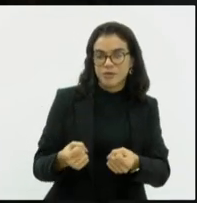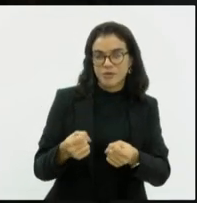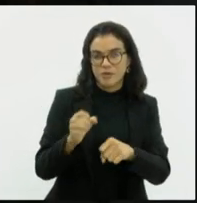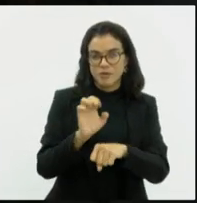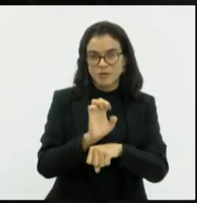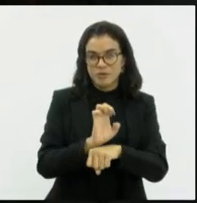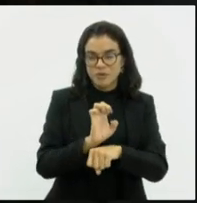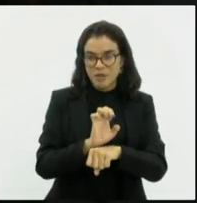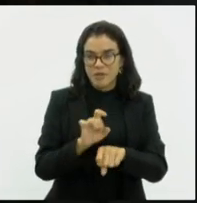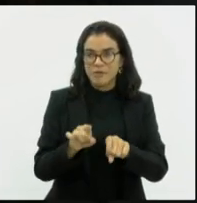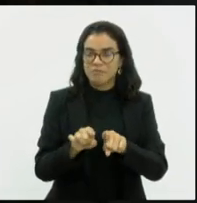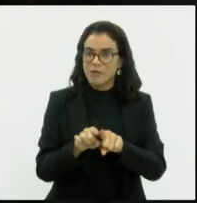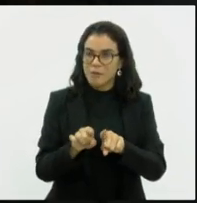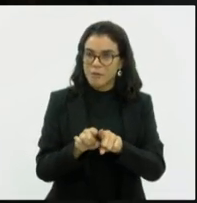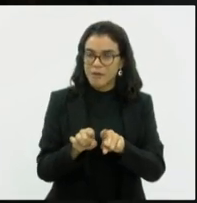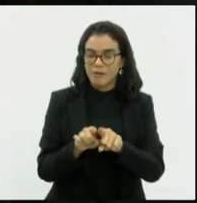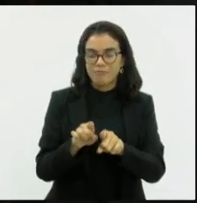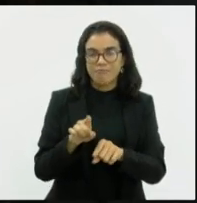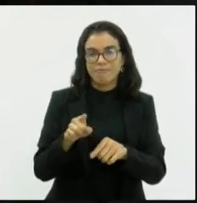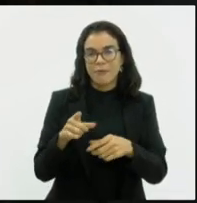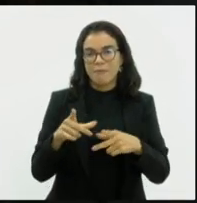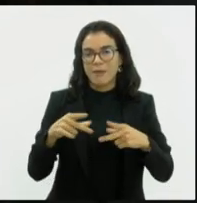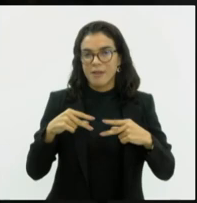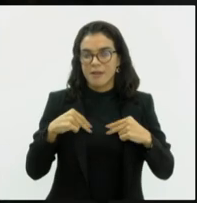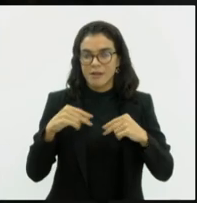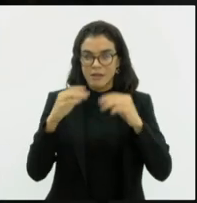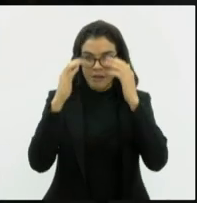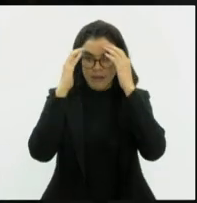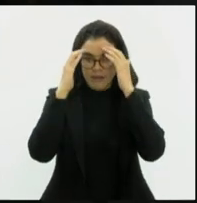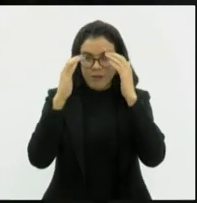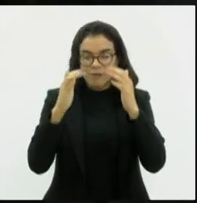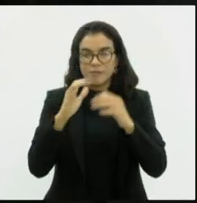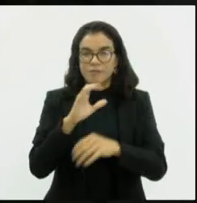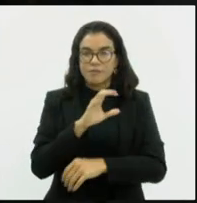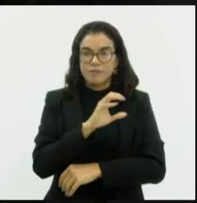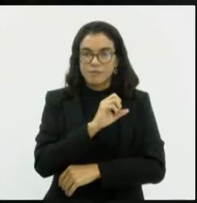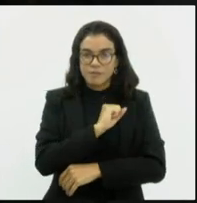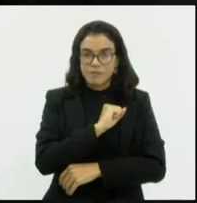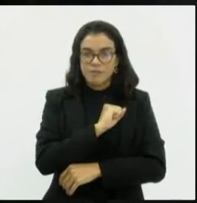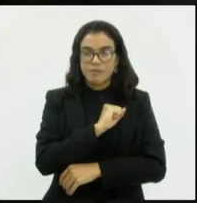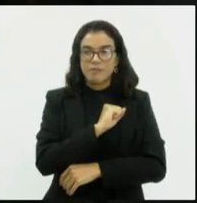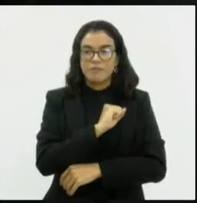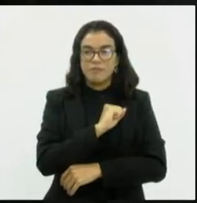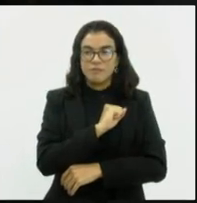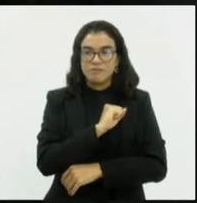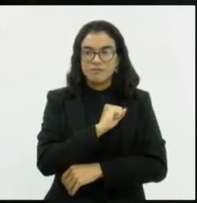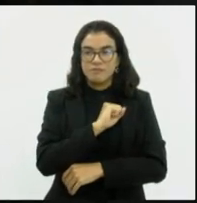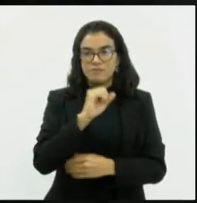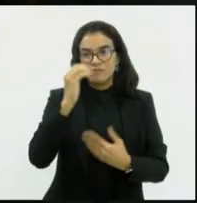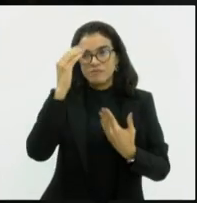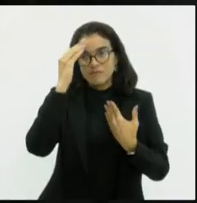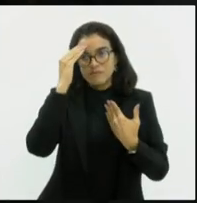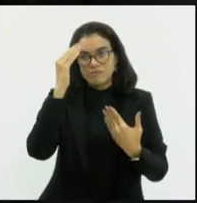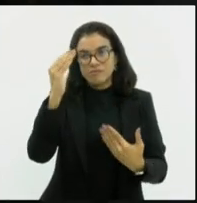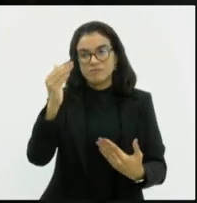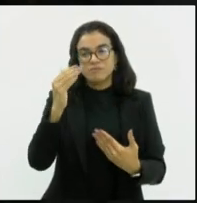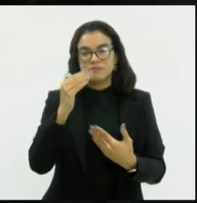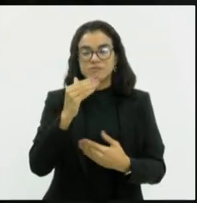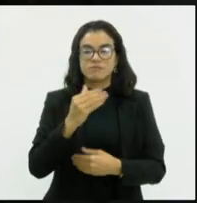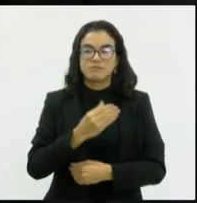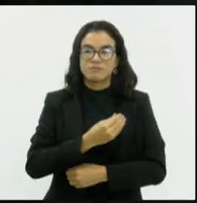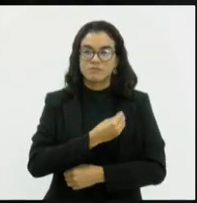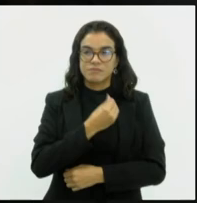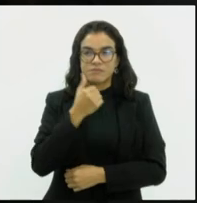merecem todo o respeito e o amor de todo o nosso Estado do Rio de Janeiro. Quero agradecer aqui a presença da